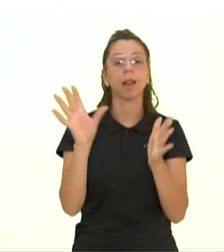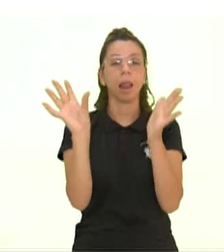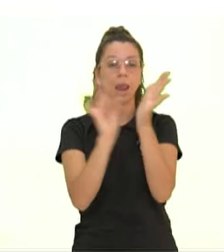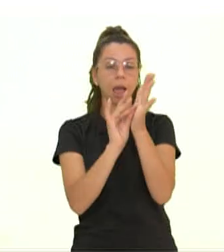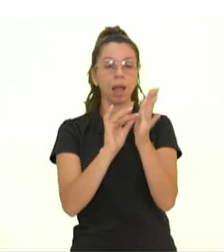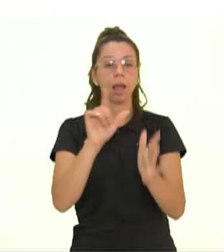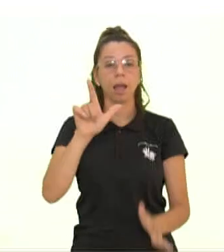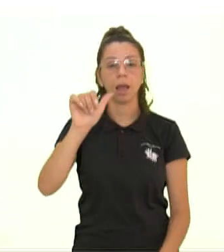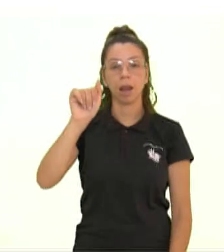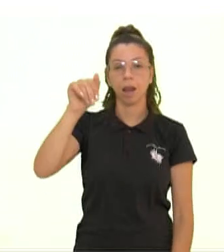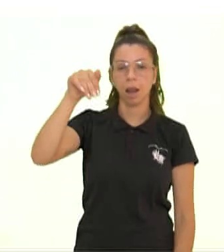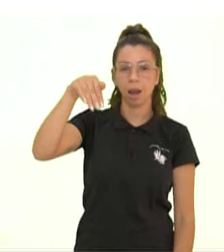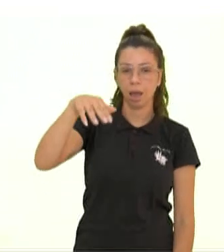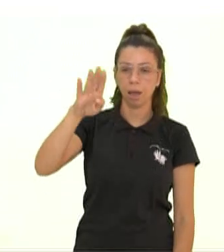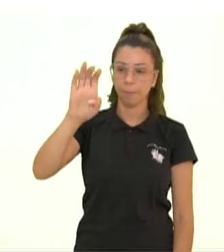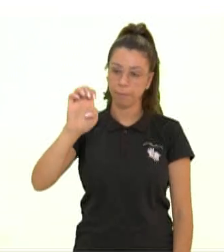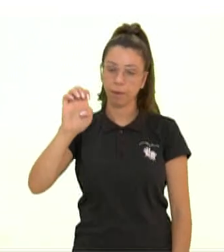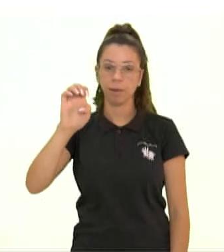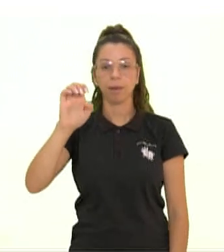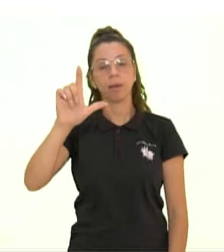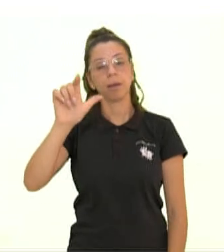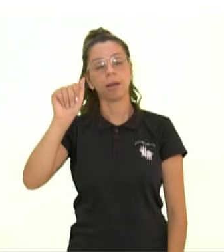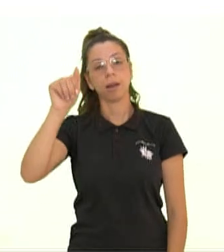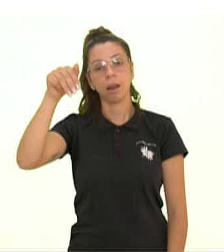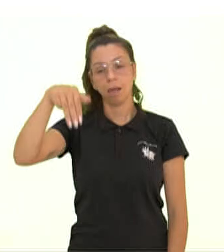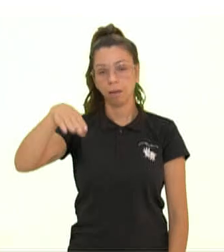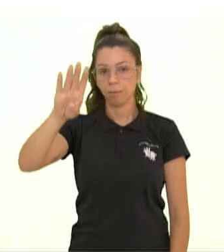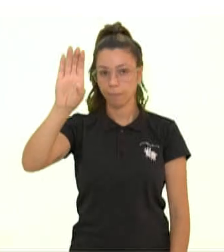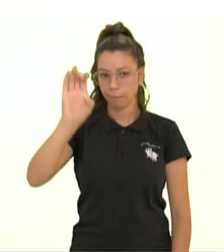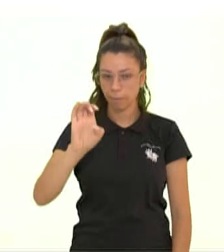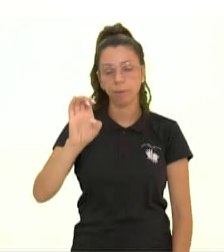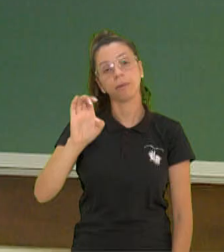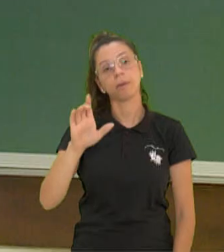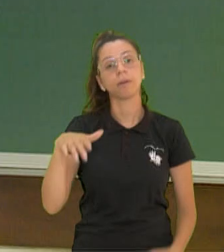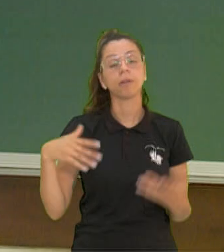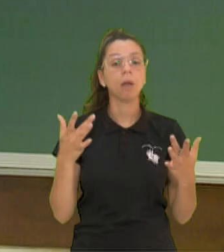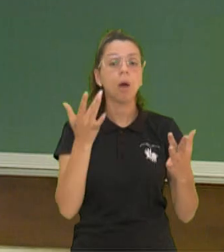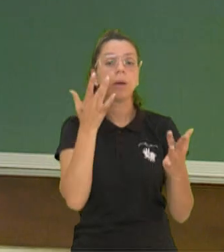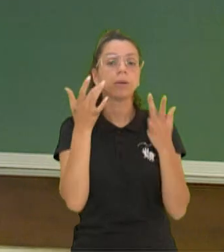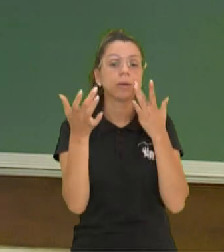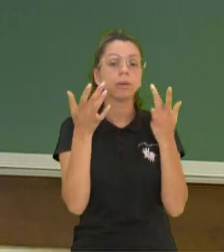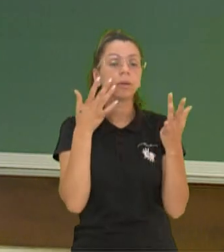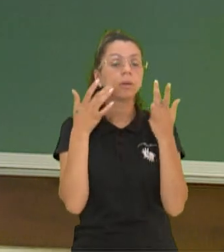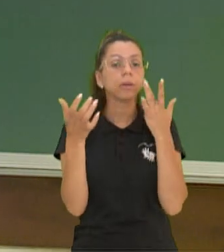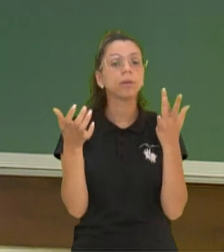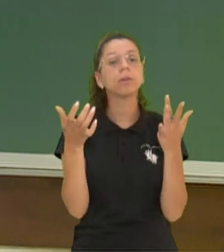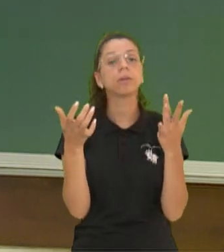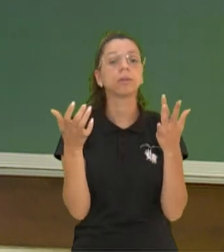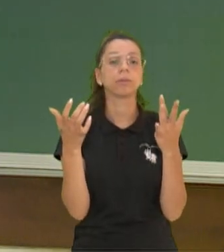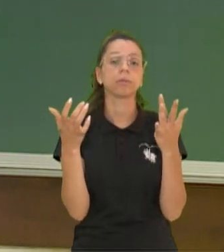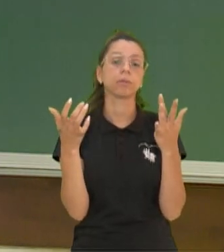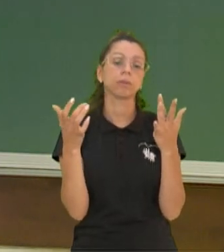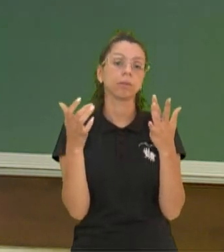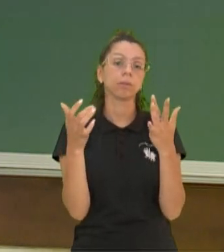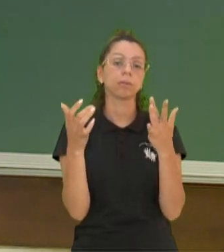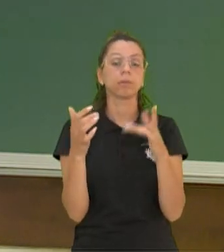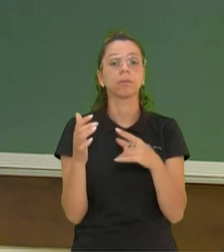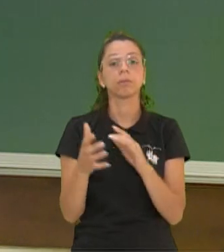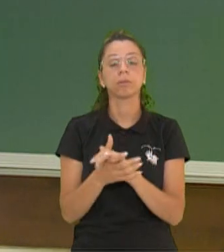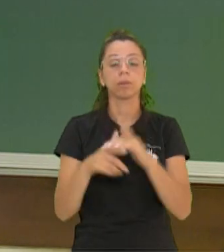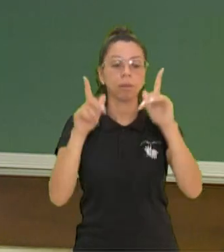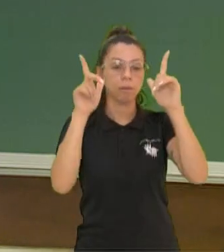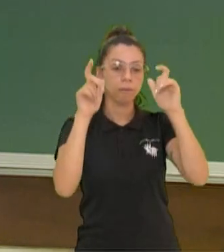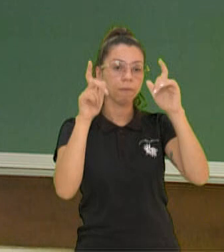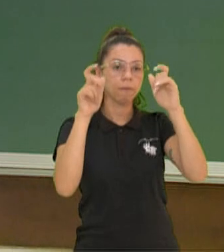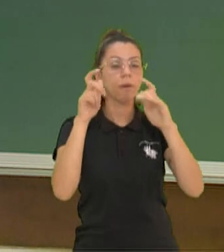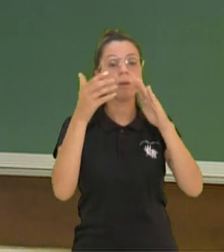Lambe. Vocês sabem o que é o teatro Lambe Lambe? Lembra que a professora falou? Então, é um teatro que vai envolver, né, as máquinas dos